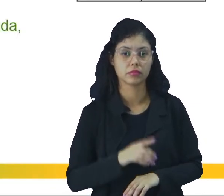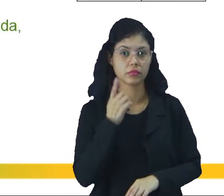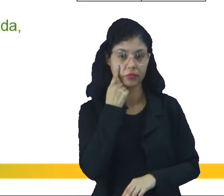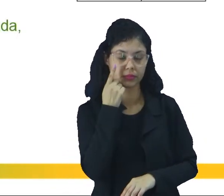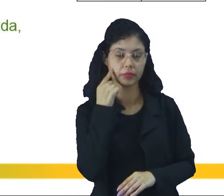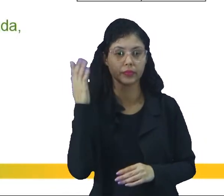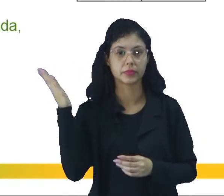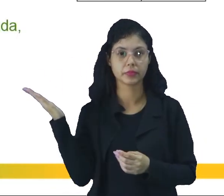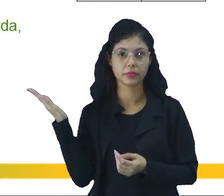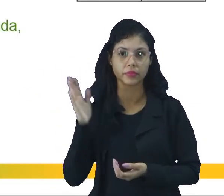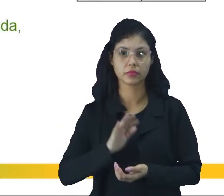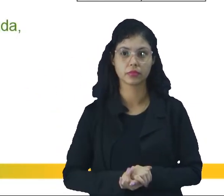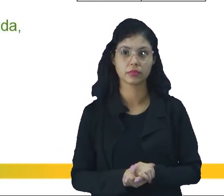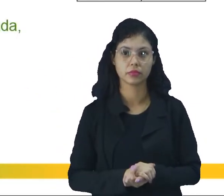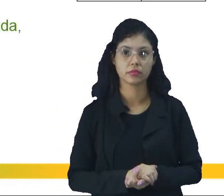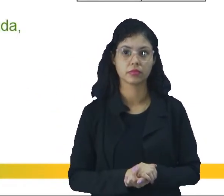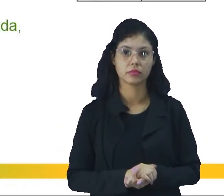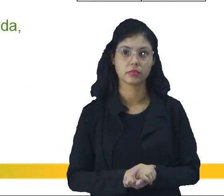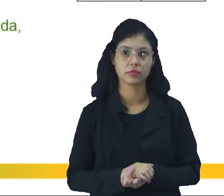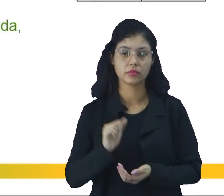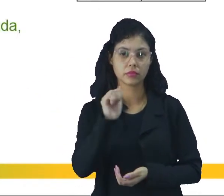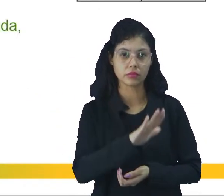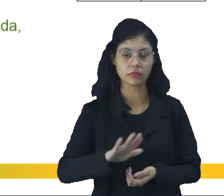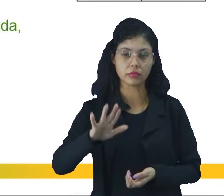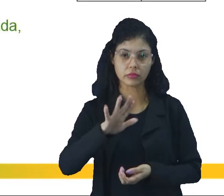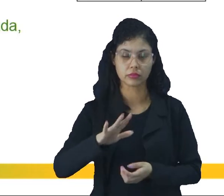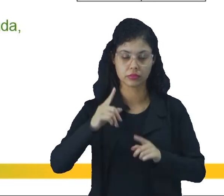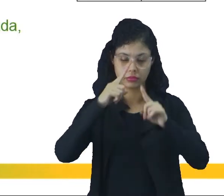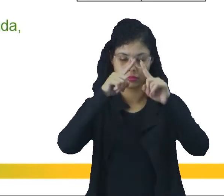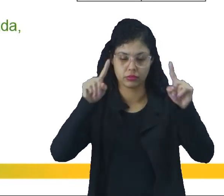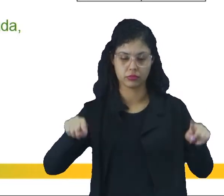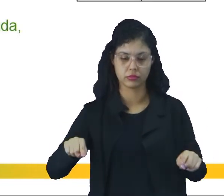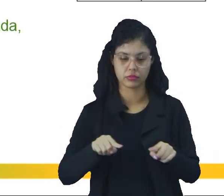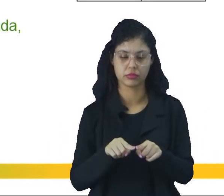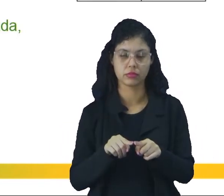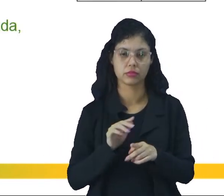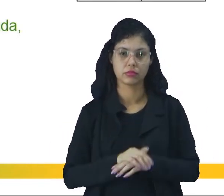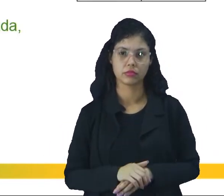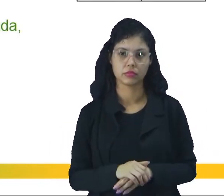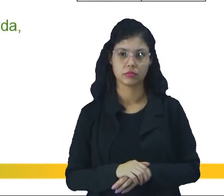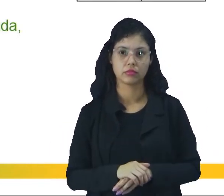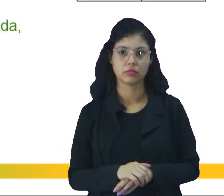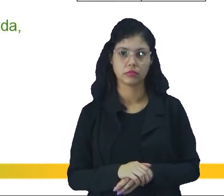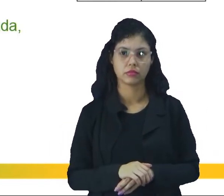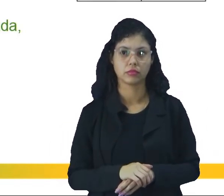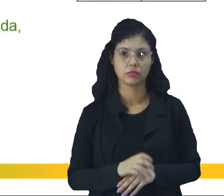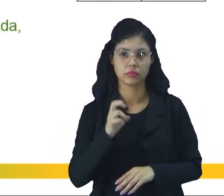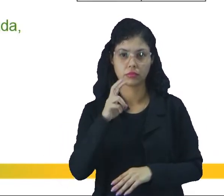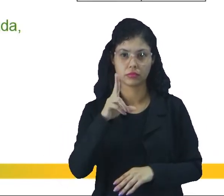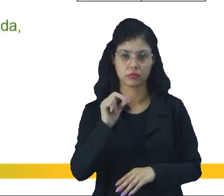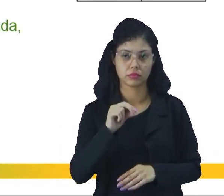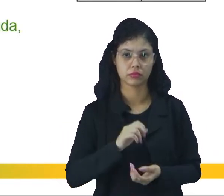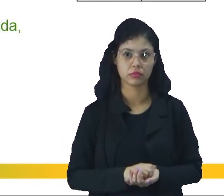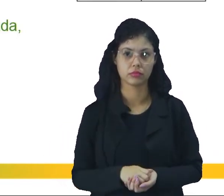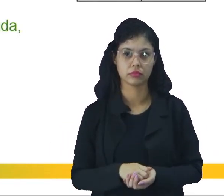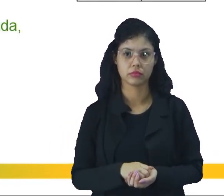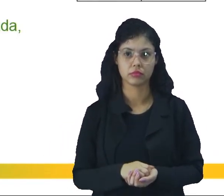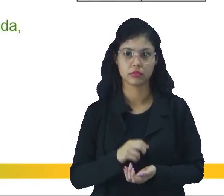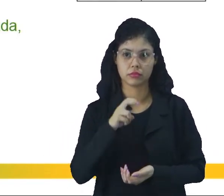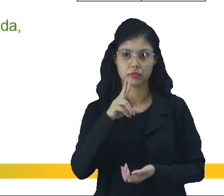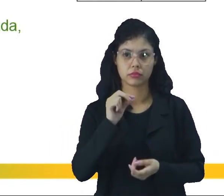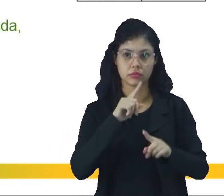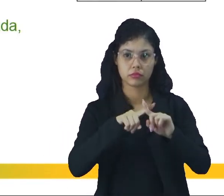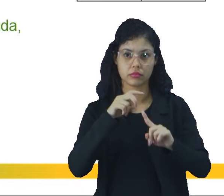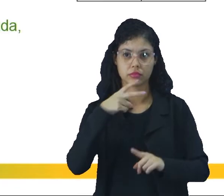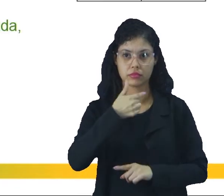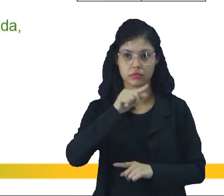Olha aqui, ó, a área do quadrado. O quadrado aqui, ó, é 50 por 50. Então,